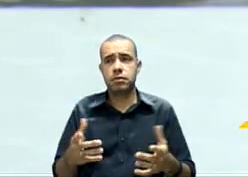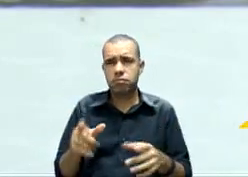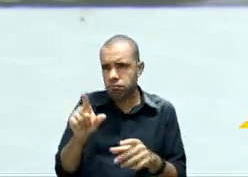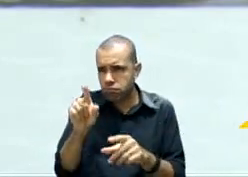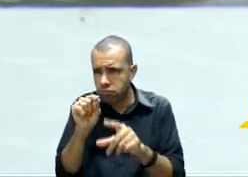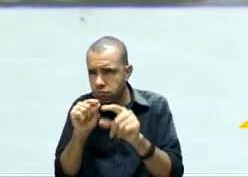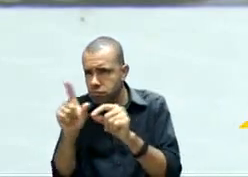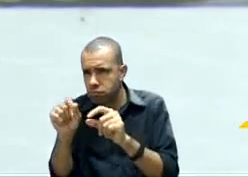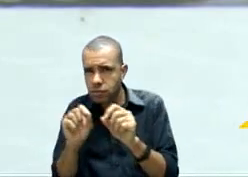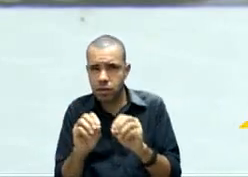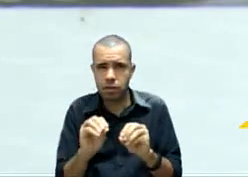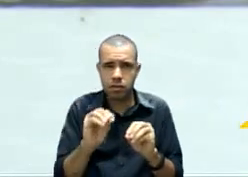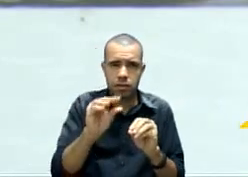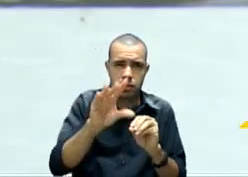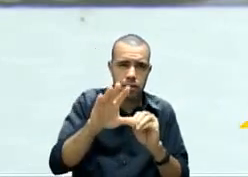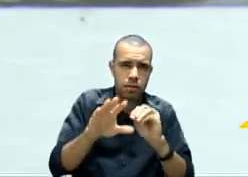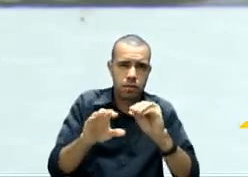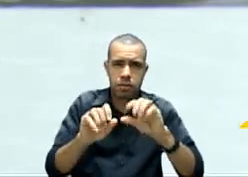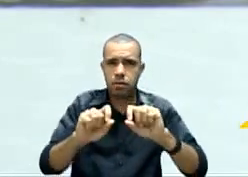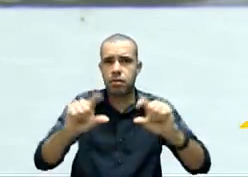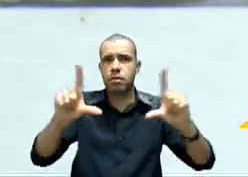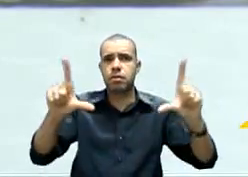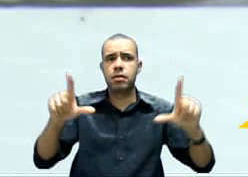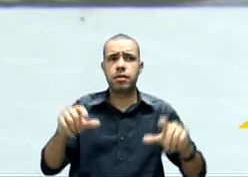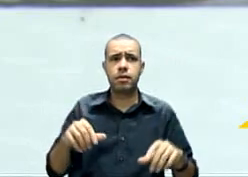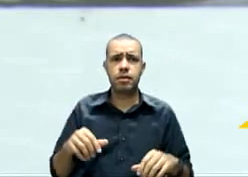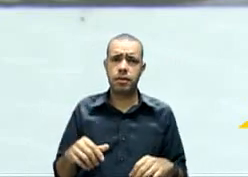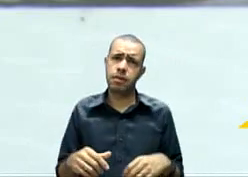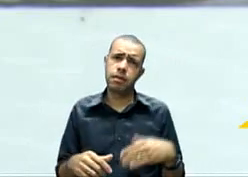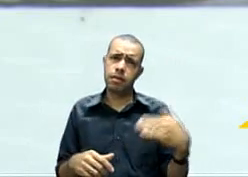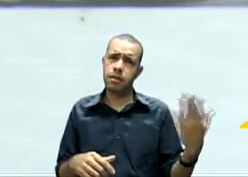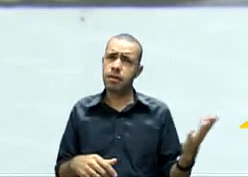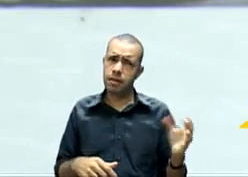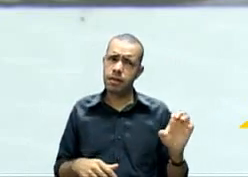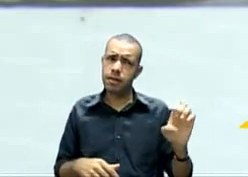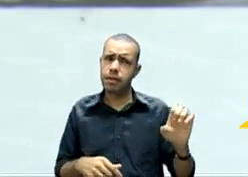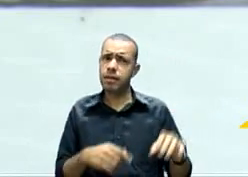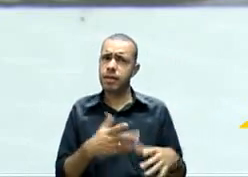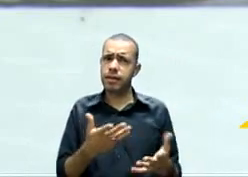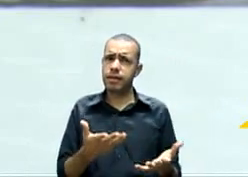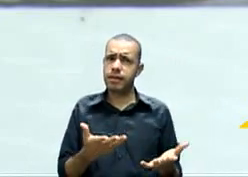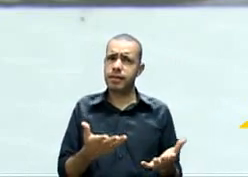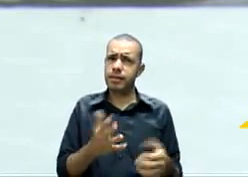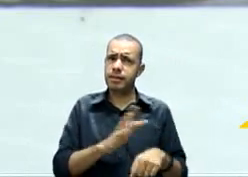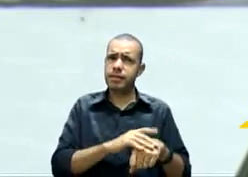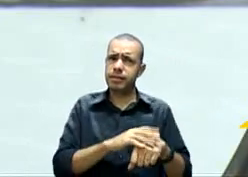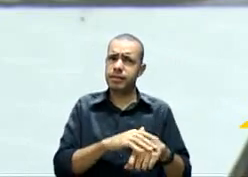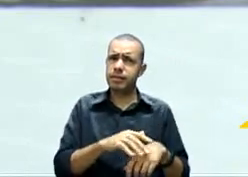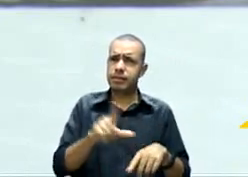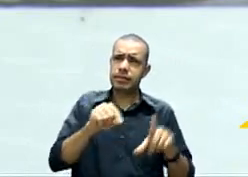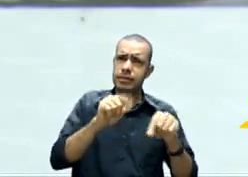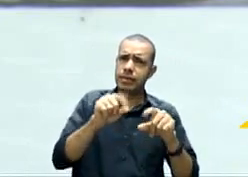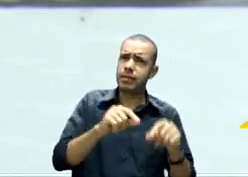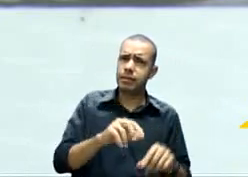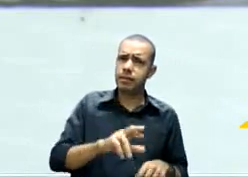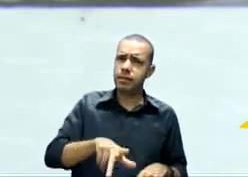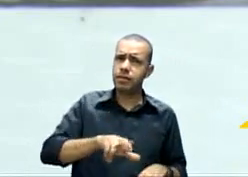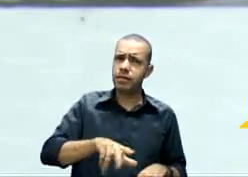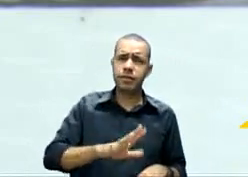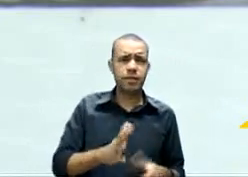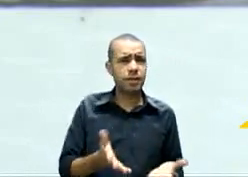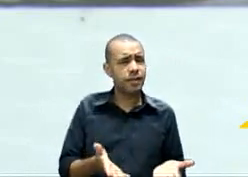seletiva também, não é só a esquerda doentia que é seletiva, não. É a mídia também. A